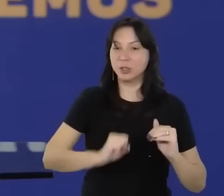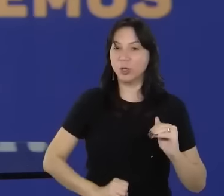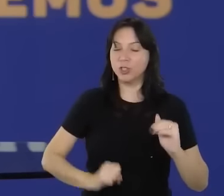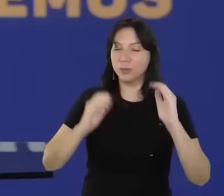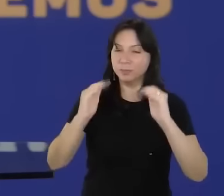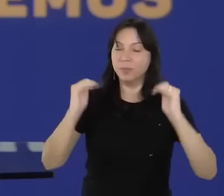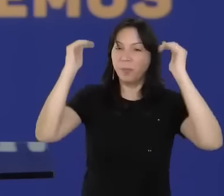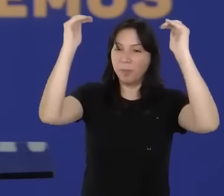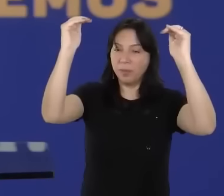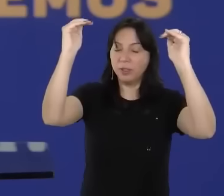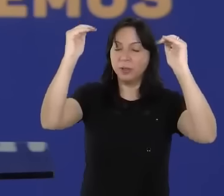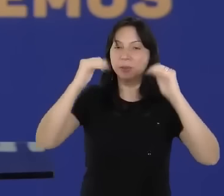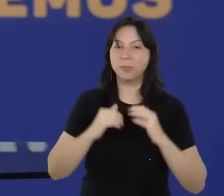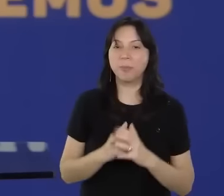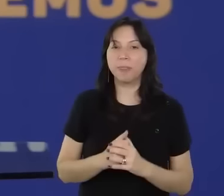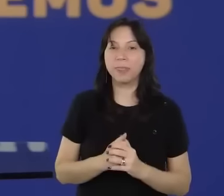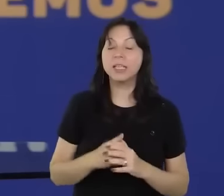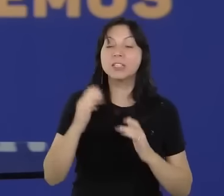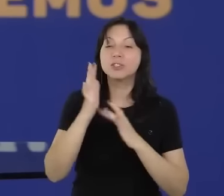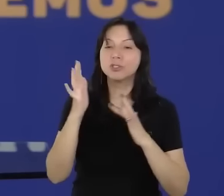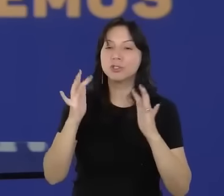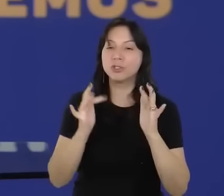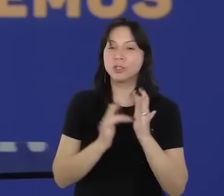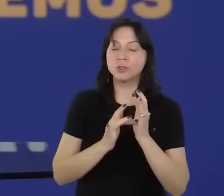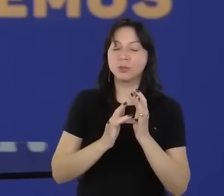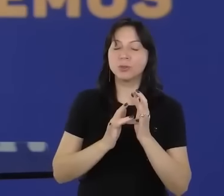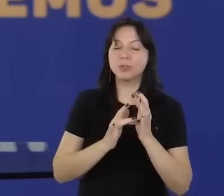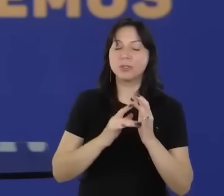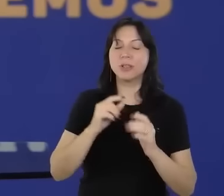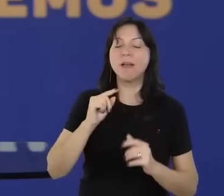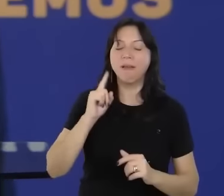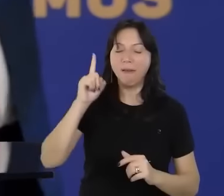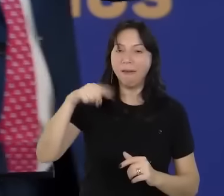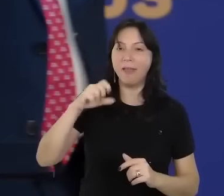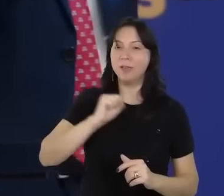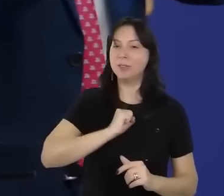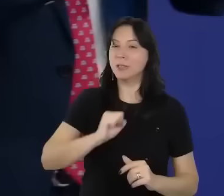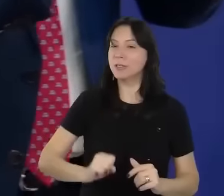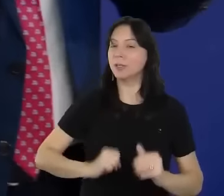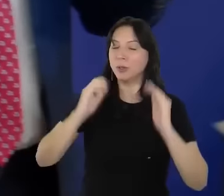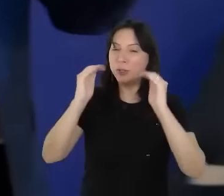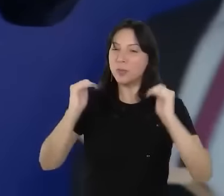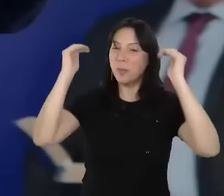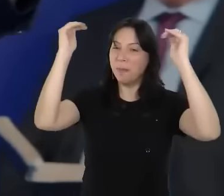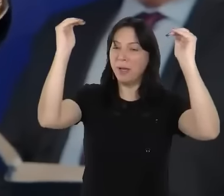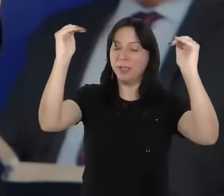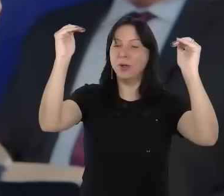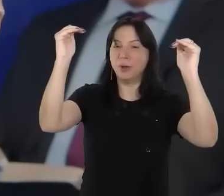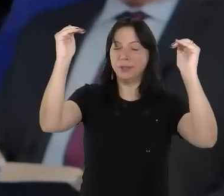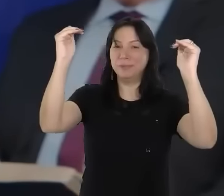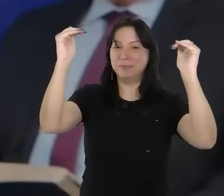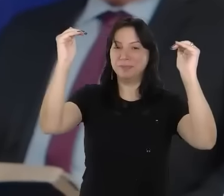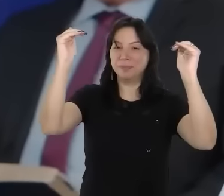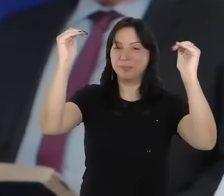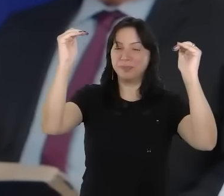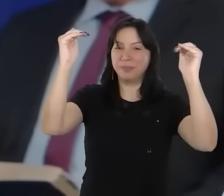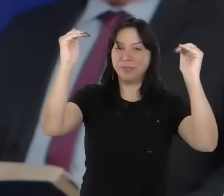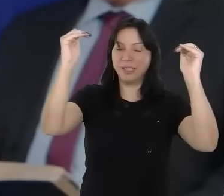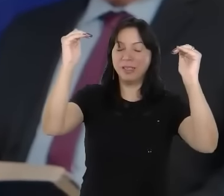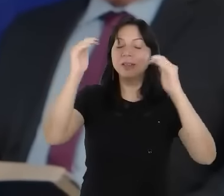seja de que ordem for ele é o nosso Sumo Sacerdote se você gritar por socorro e diz eis-me aqui e ele